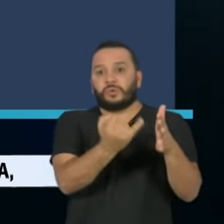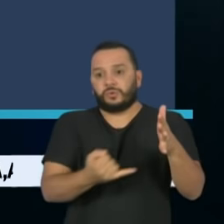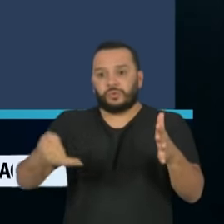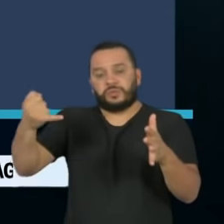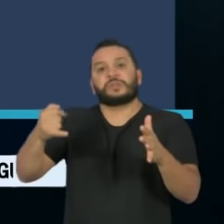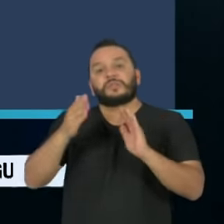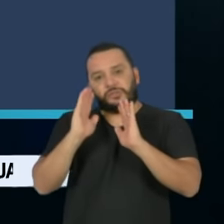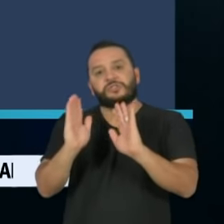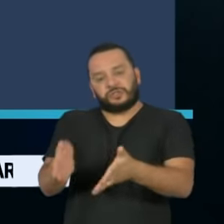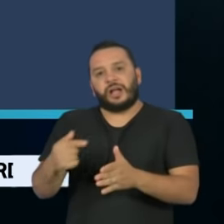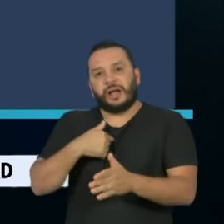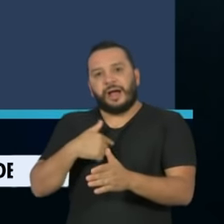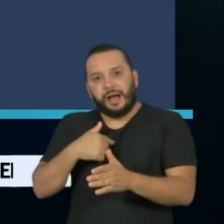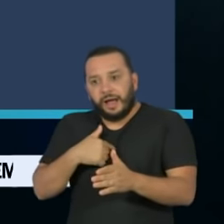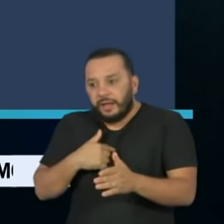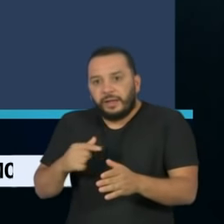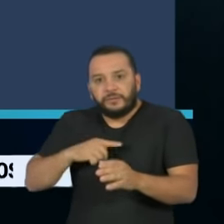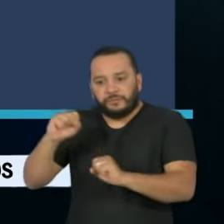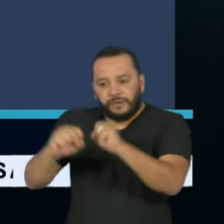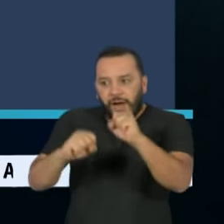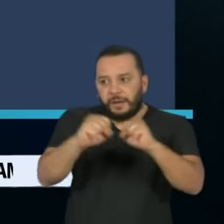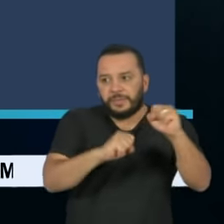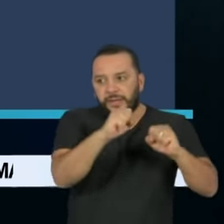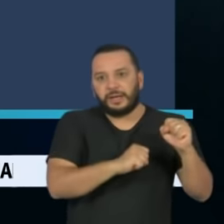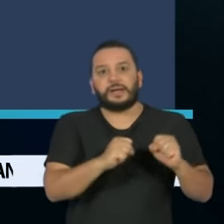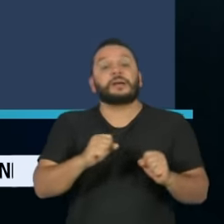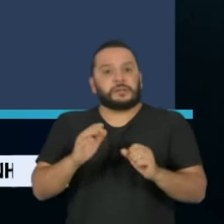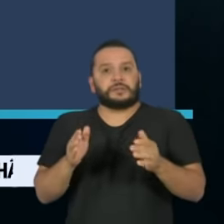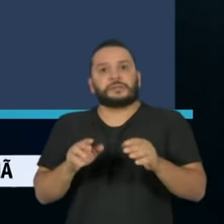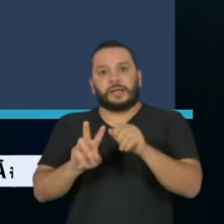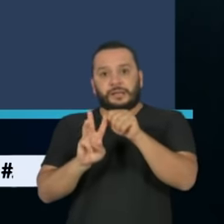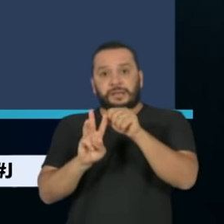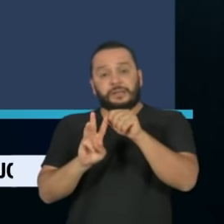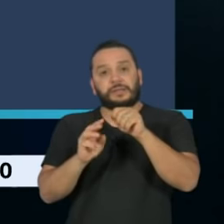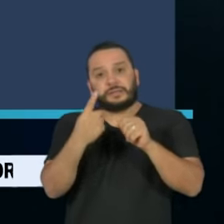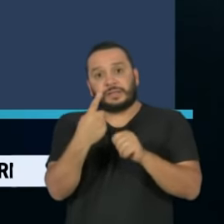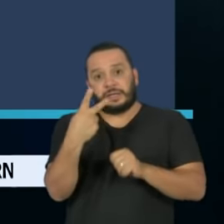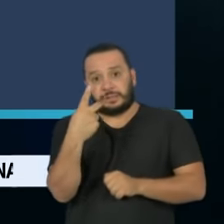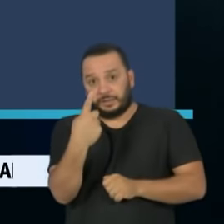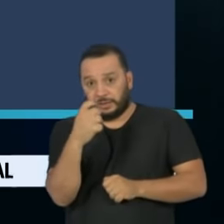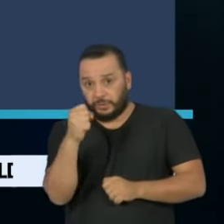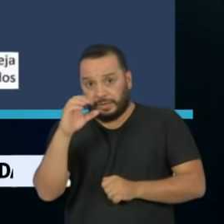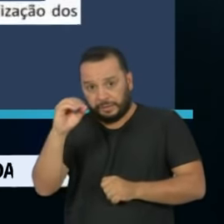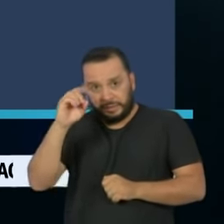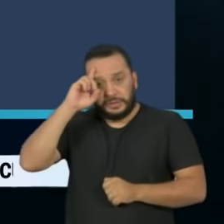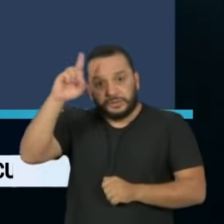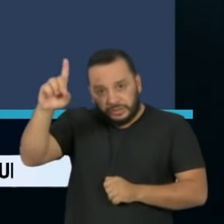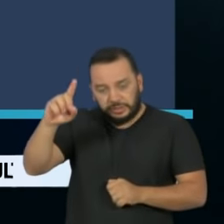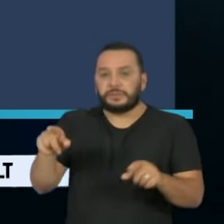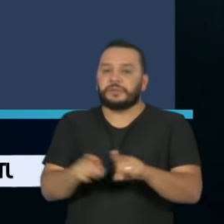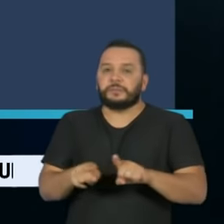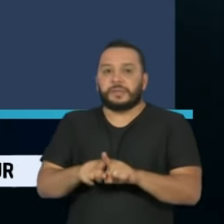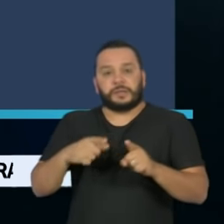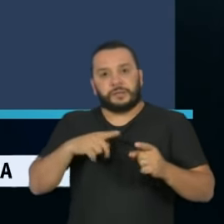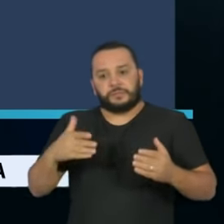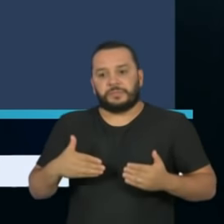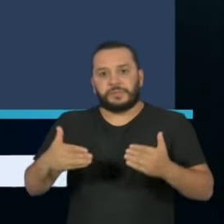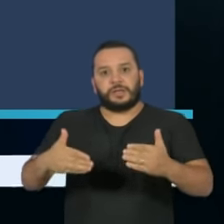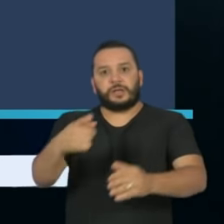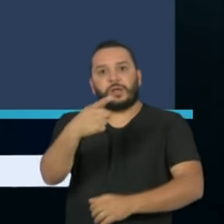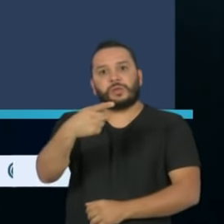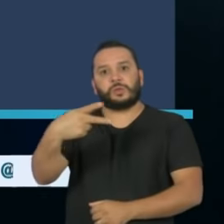e disponíveis para pronta entrega e o que for fabricado nos próximos 180 dias. O Ministério dá prazo de 12 horas